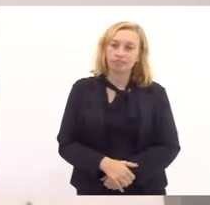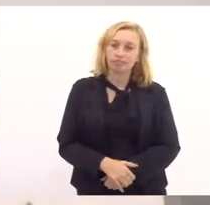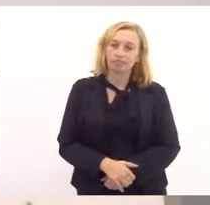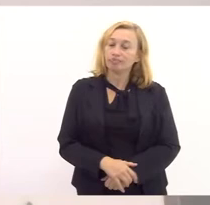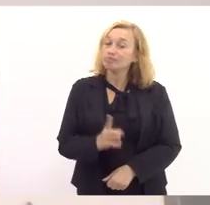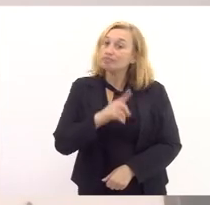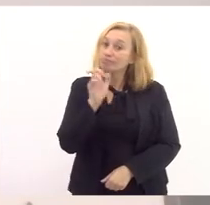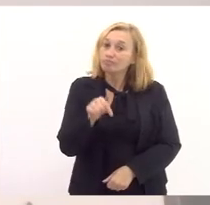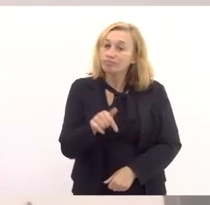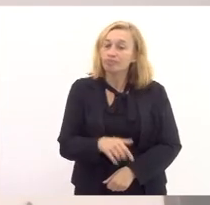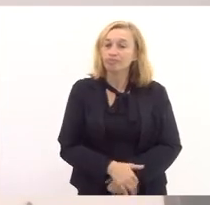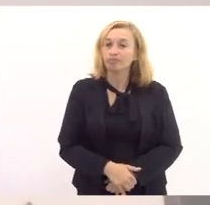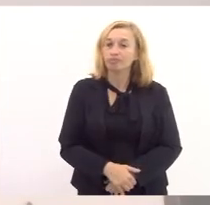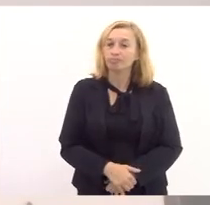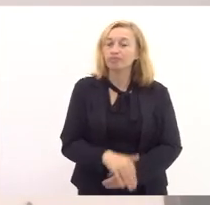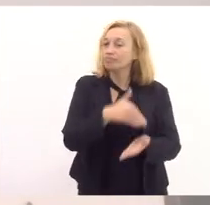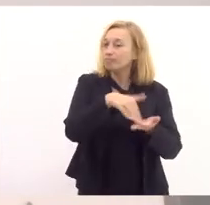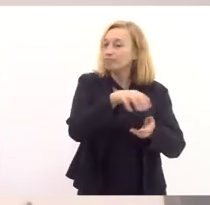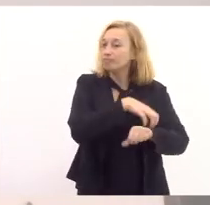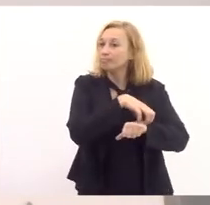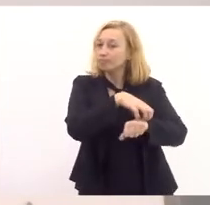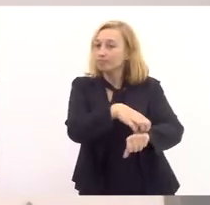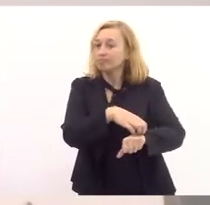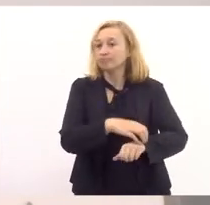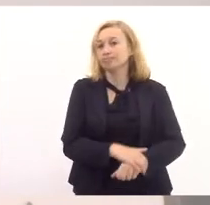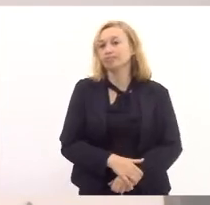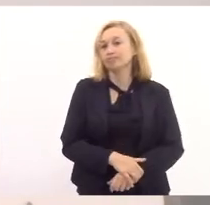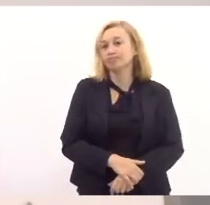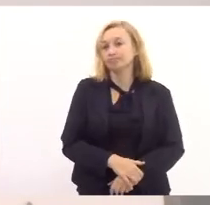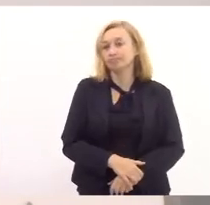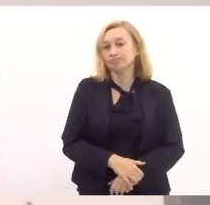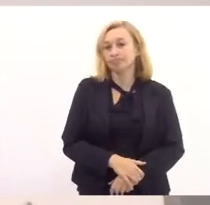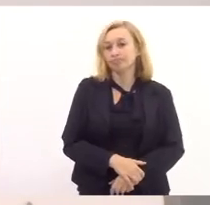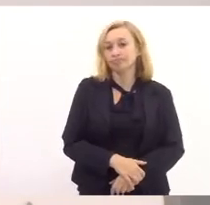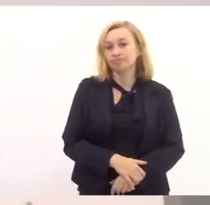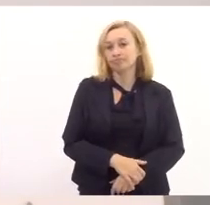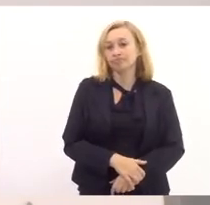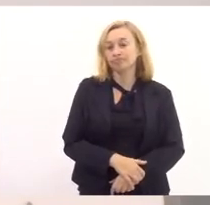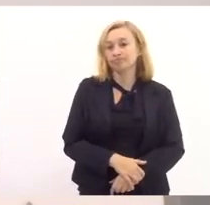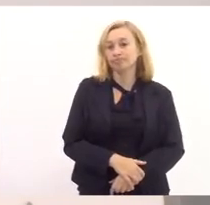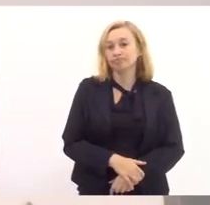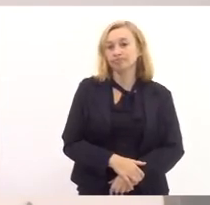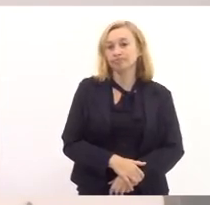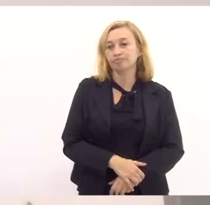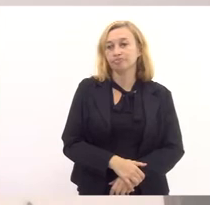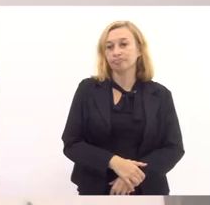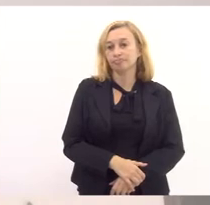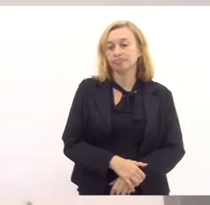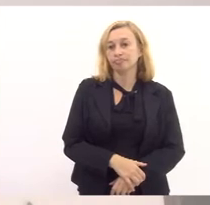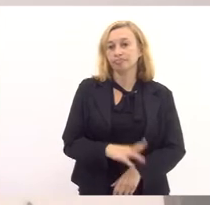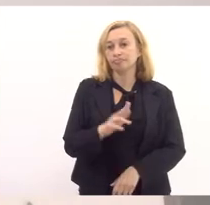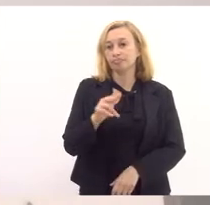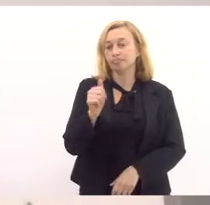Diferente. E não é. O secretário de transporte jamais foi sabatinado por essa